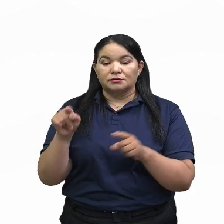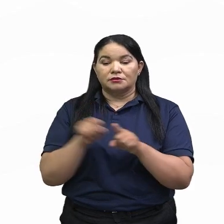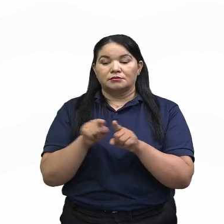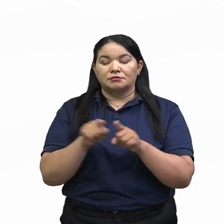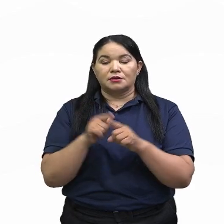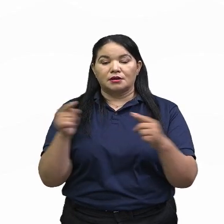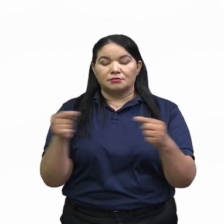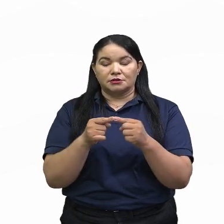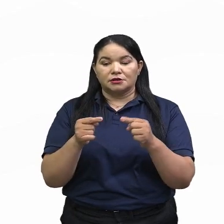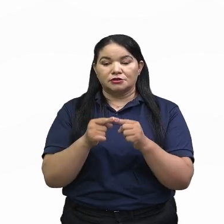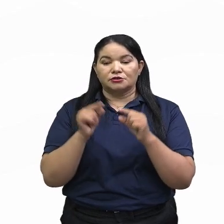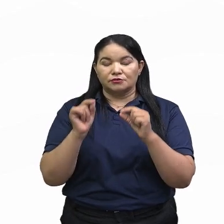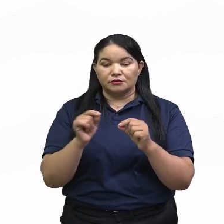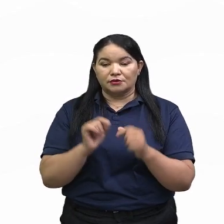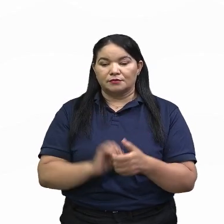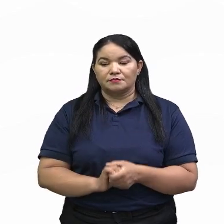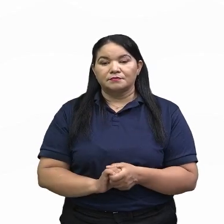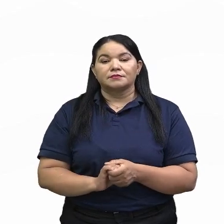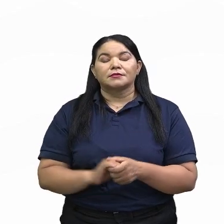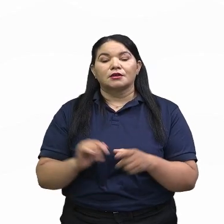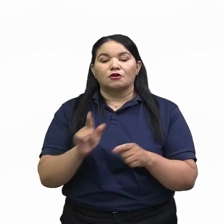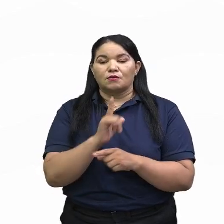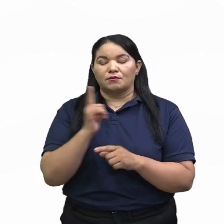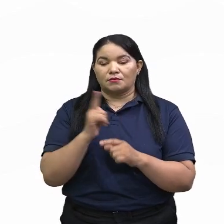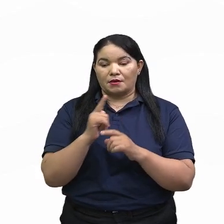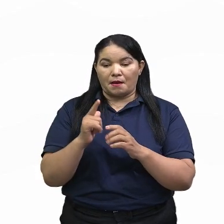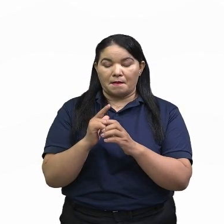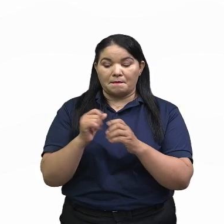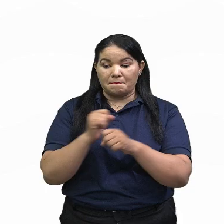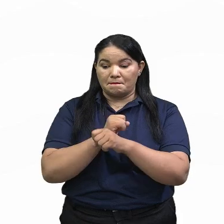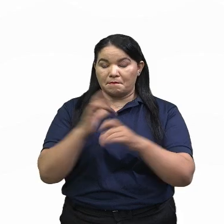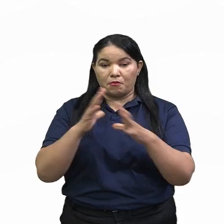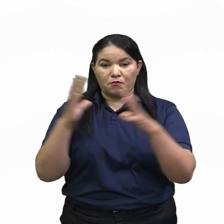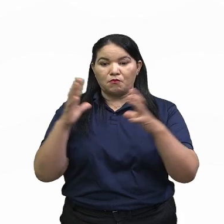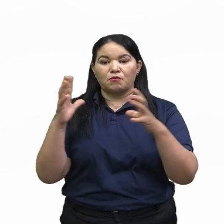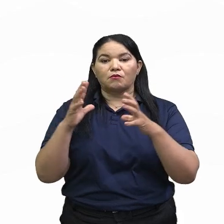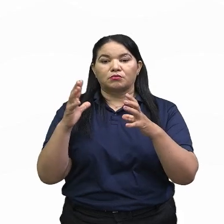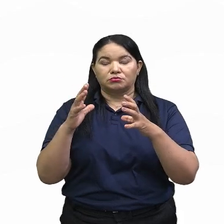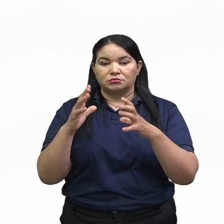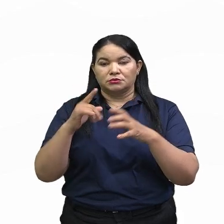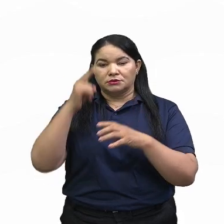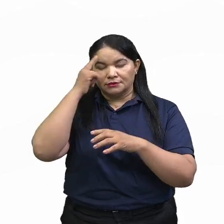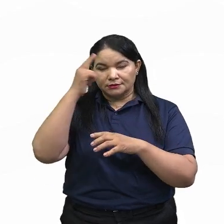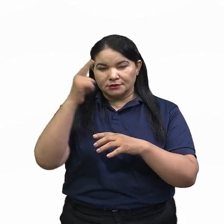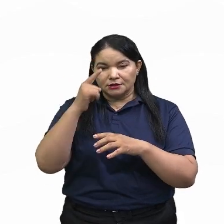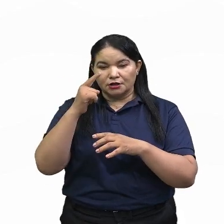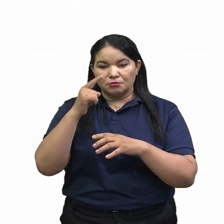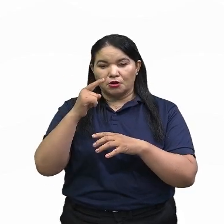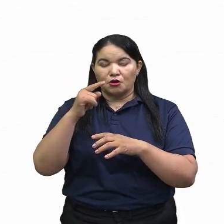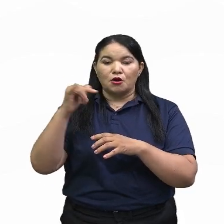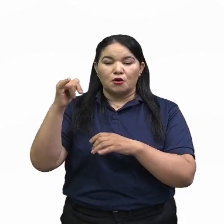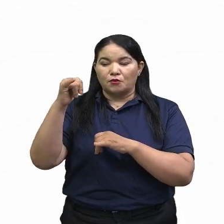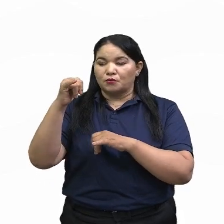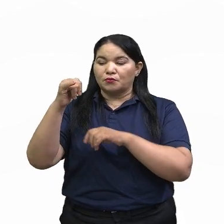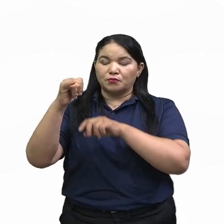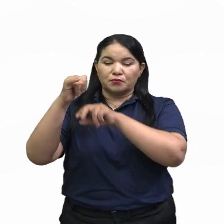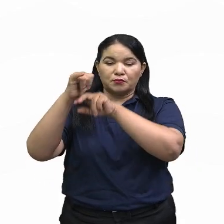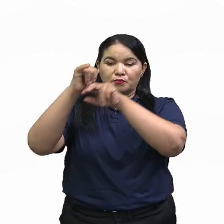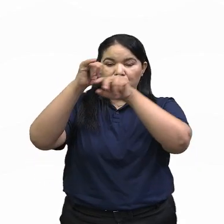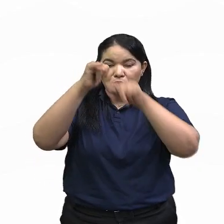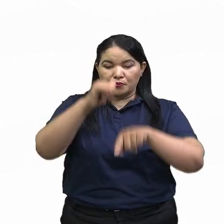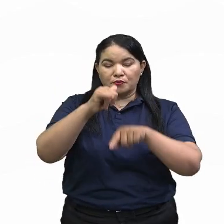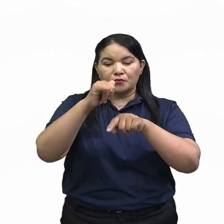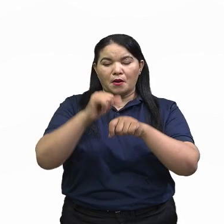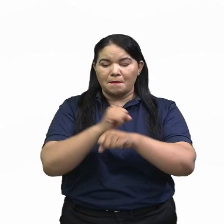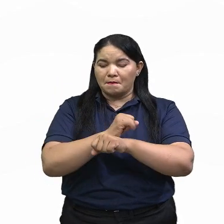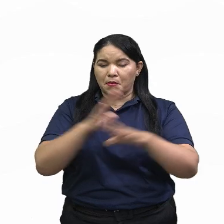aplicação foram as bombas atômicas. As bombas atômicas funcionam em decorrência